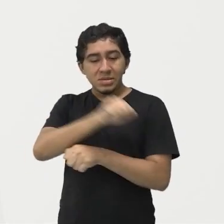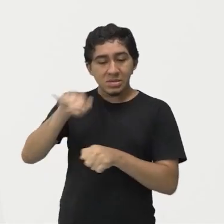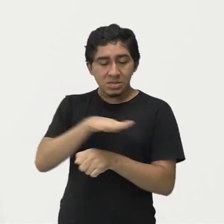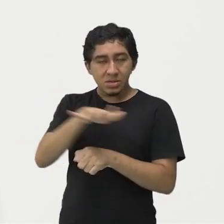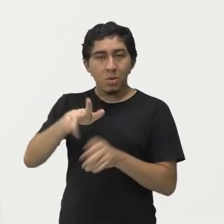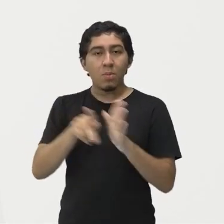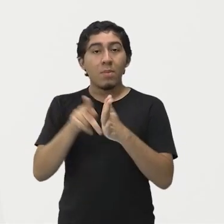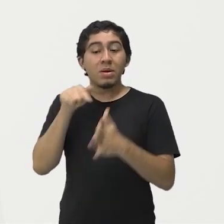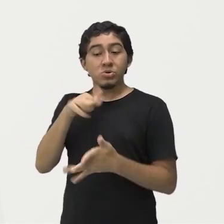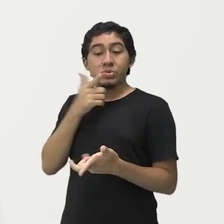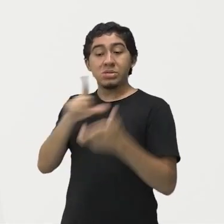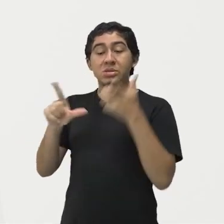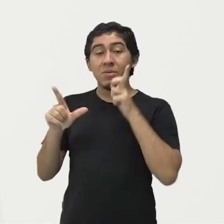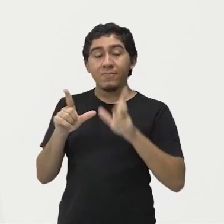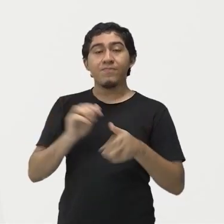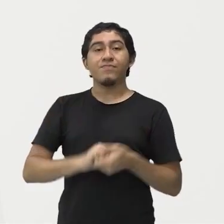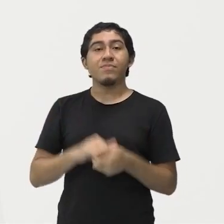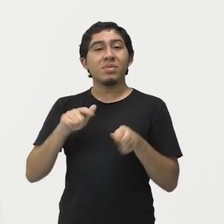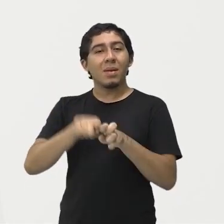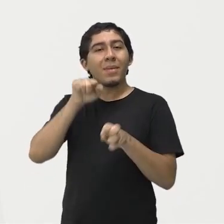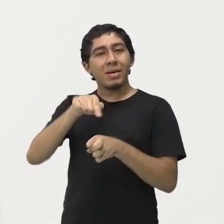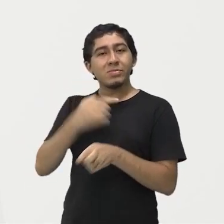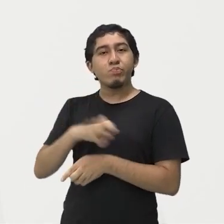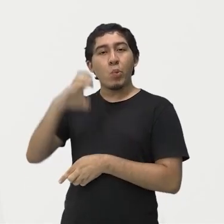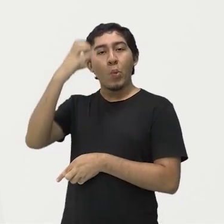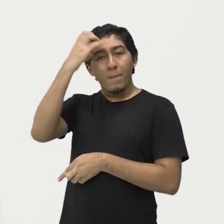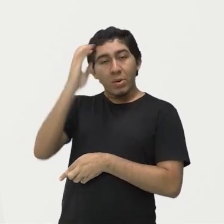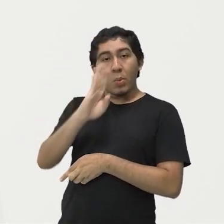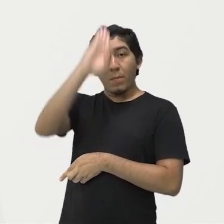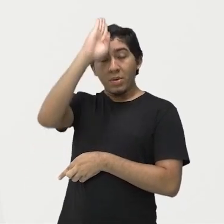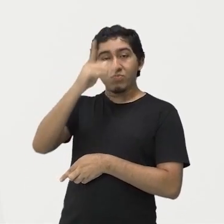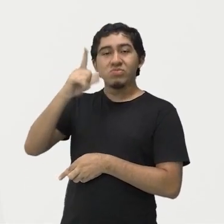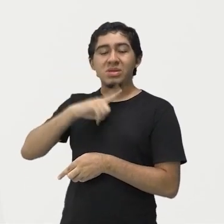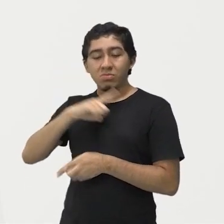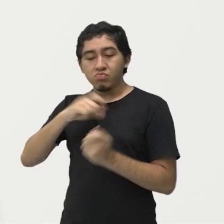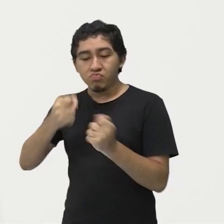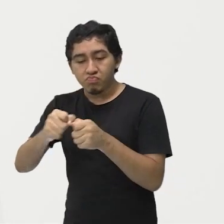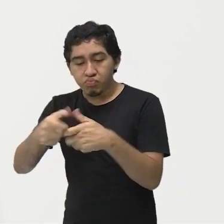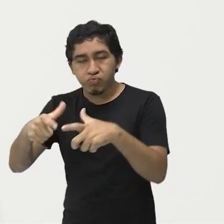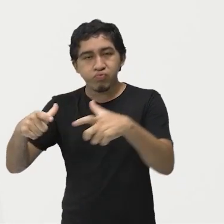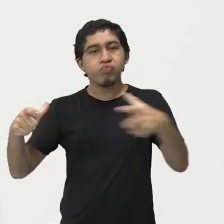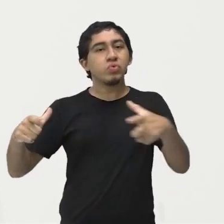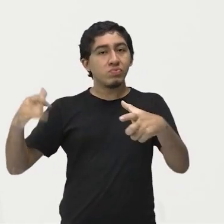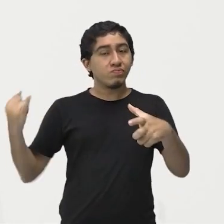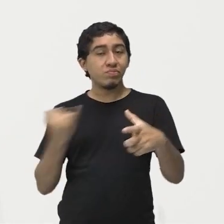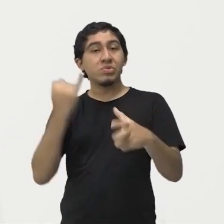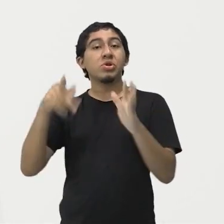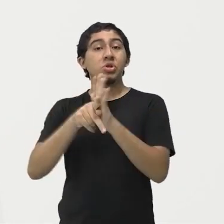Romano expandiu seu domínio de forma significativa, se tornando um dos maiores